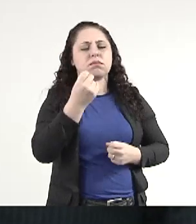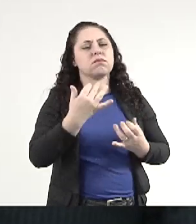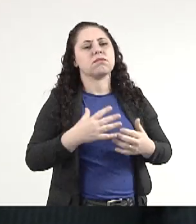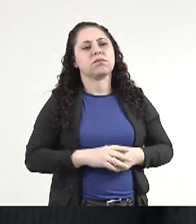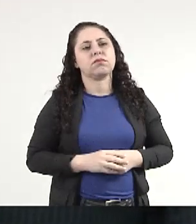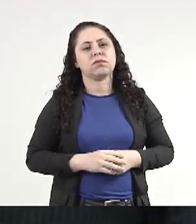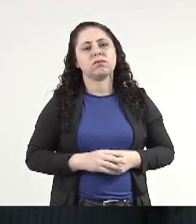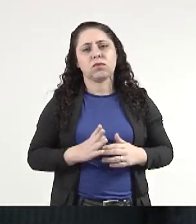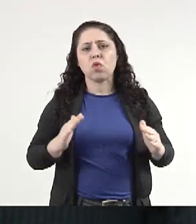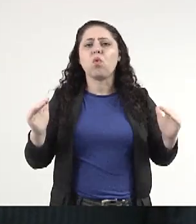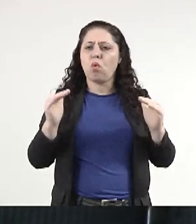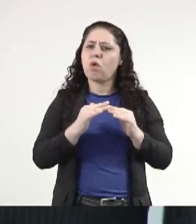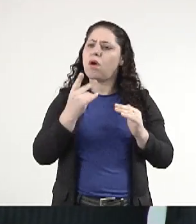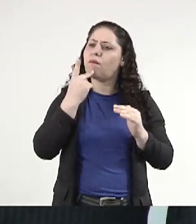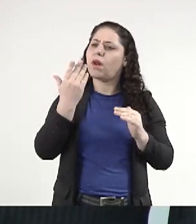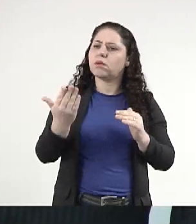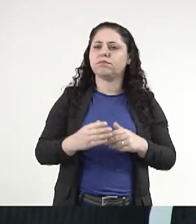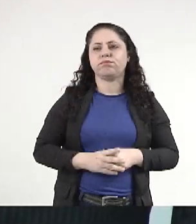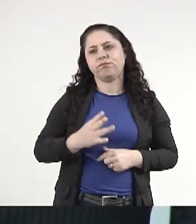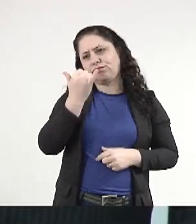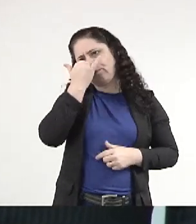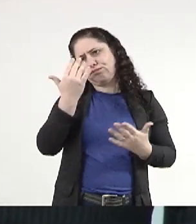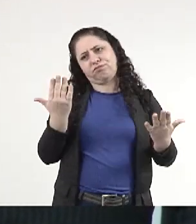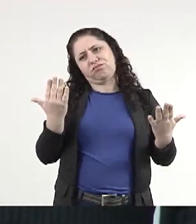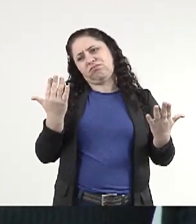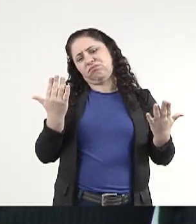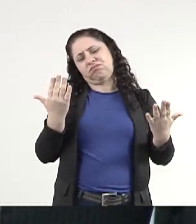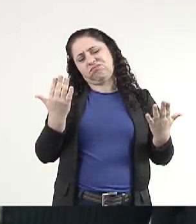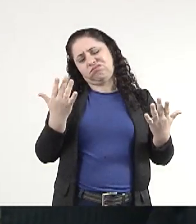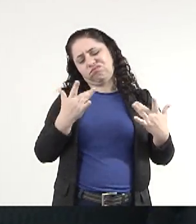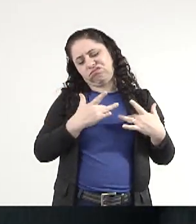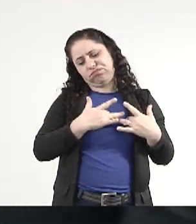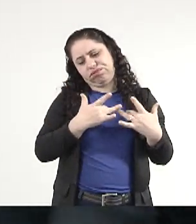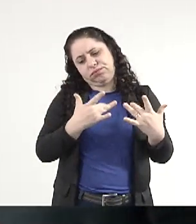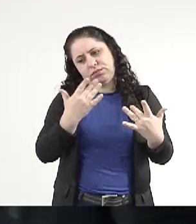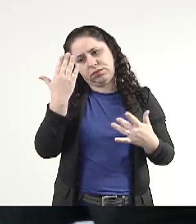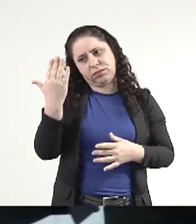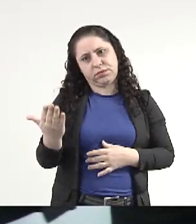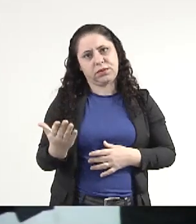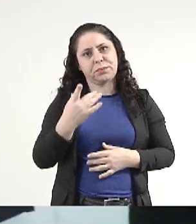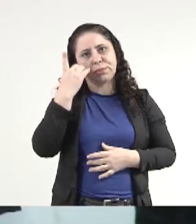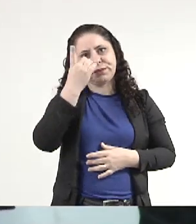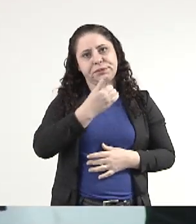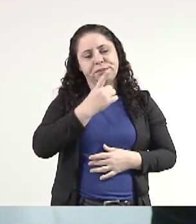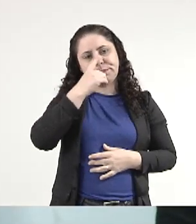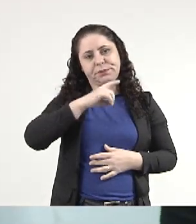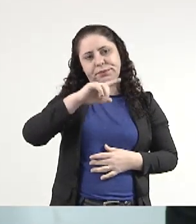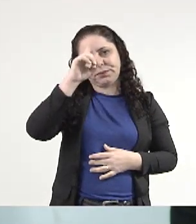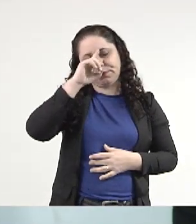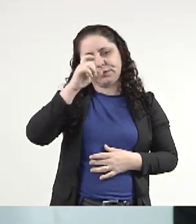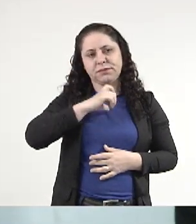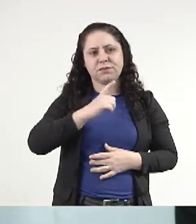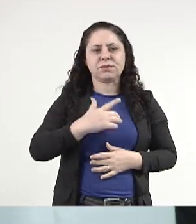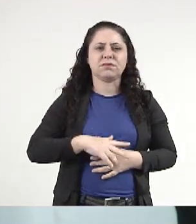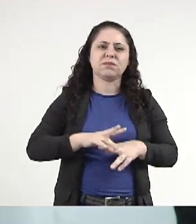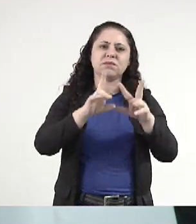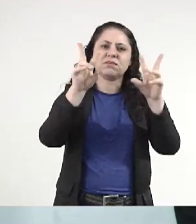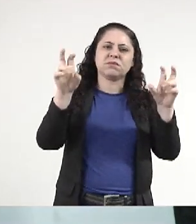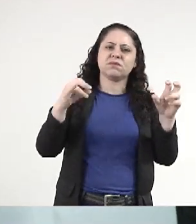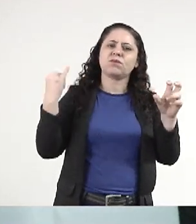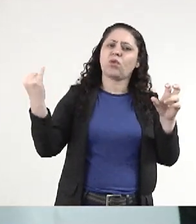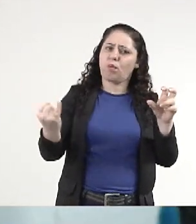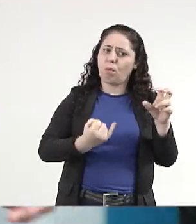então concordo com o senhor. E lamento profundamente que o deputado Zeca do PT tenha utilizado um assunto